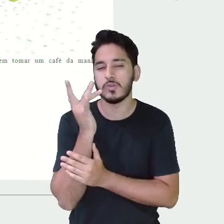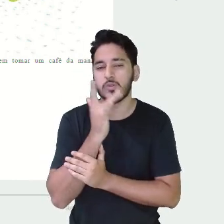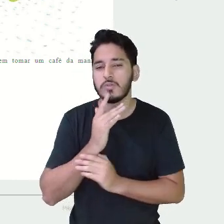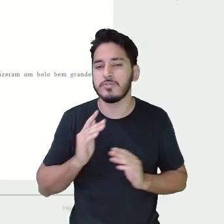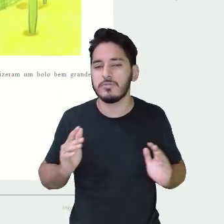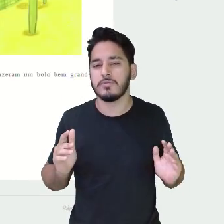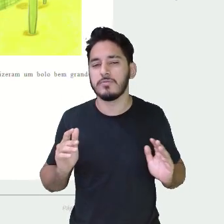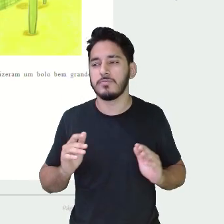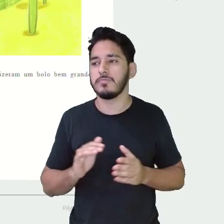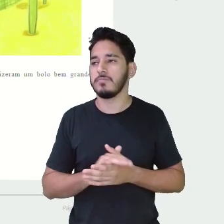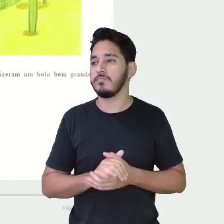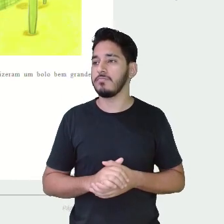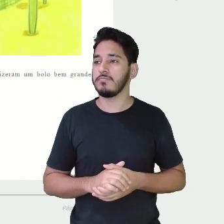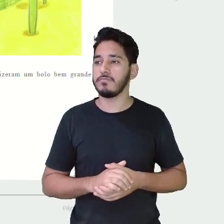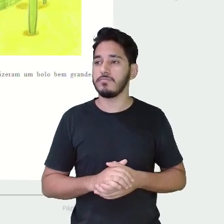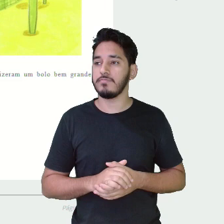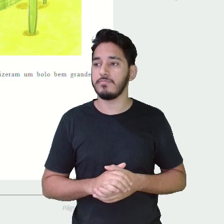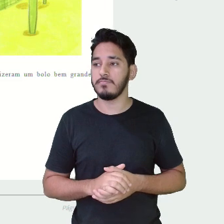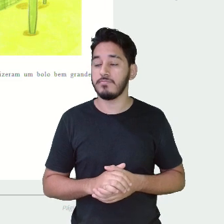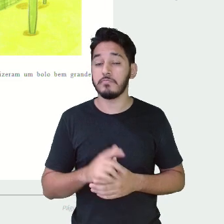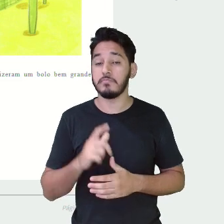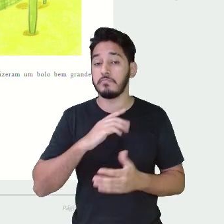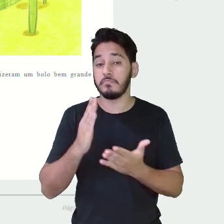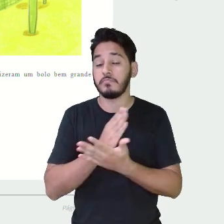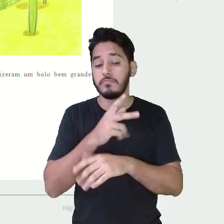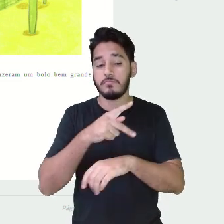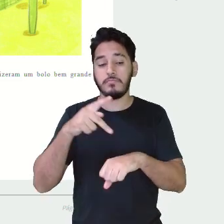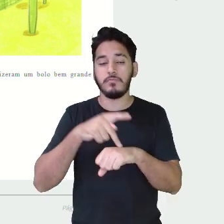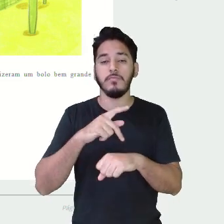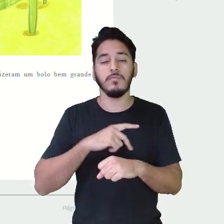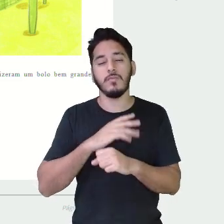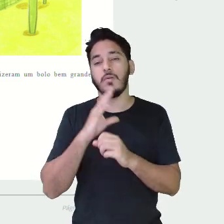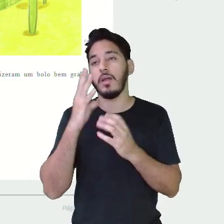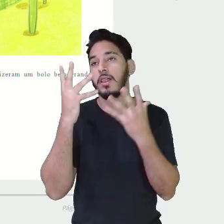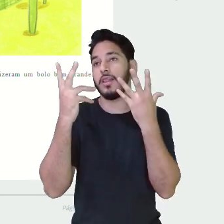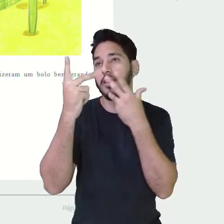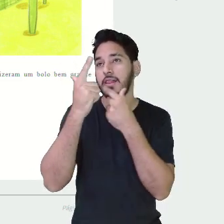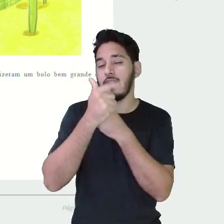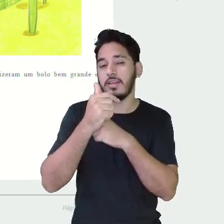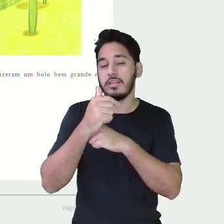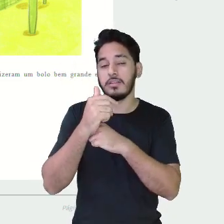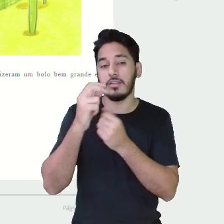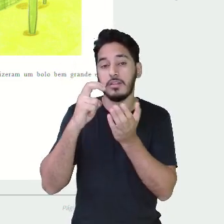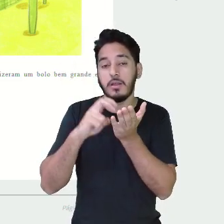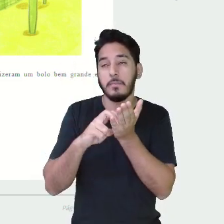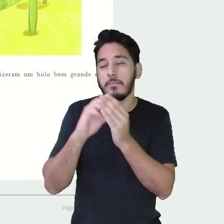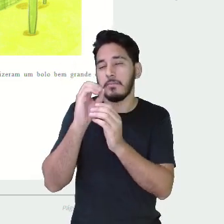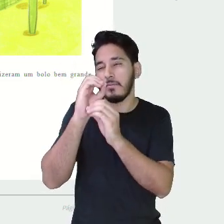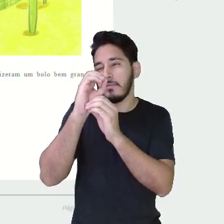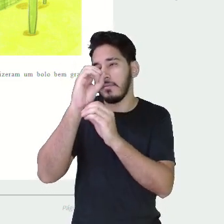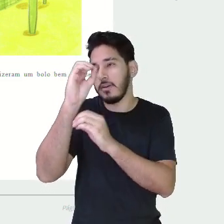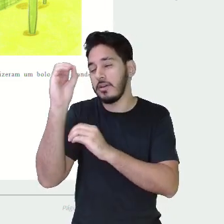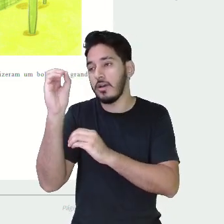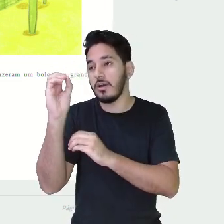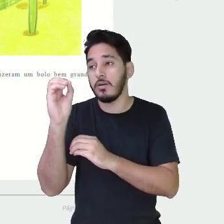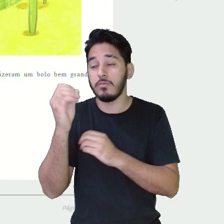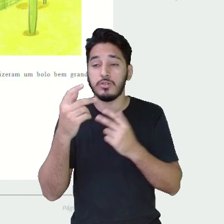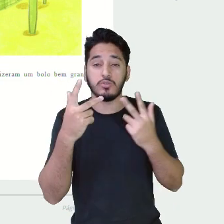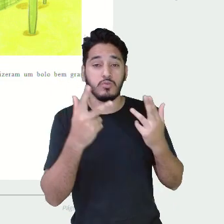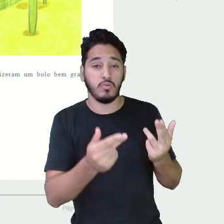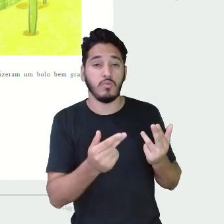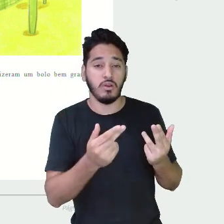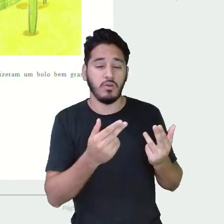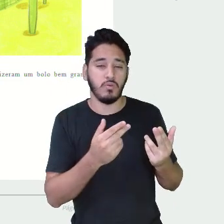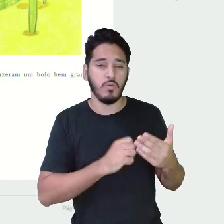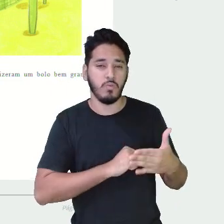assim. Há países que têm uma linda manhã, mas não uma manhã como todos de barriga cheia. Que